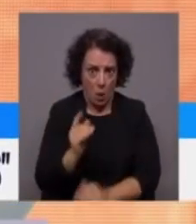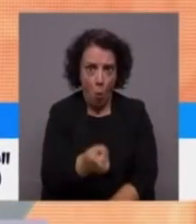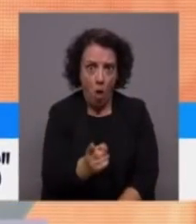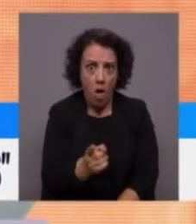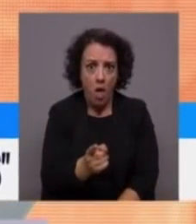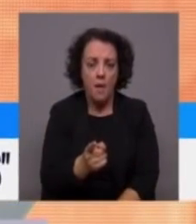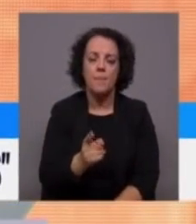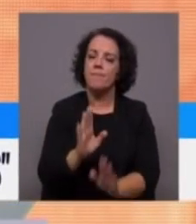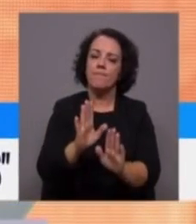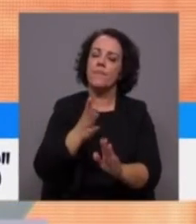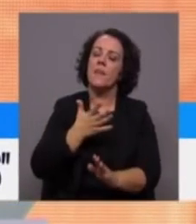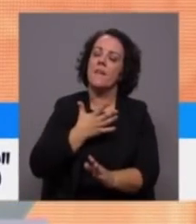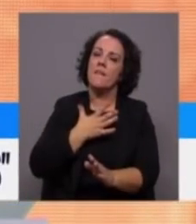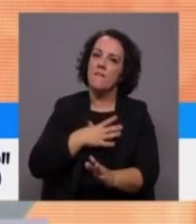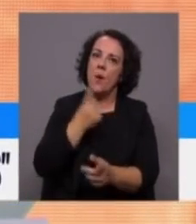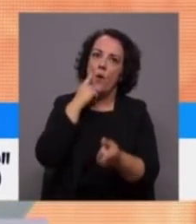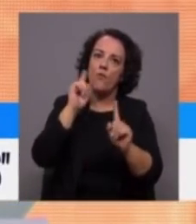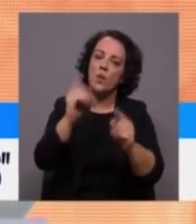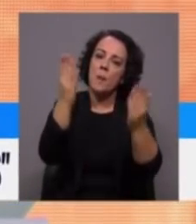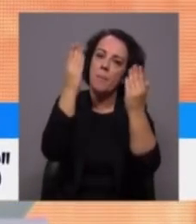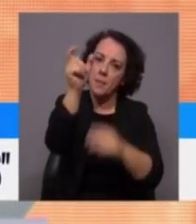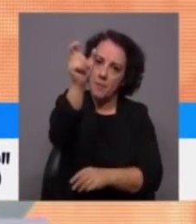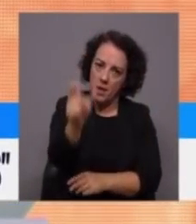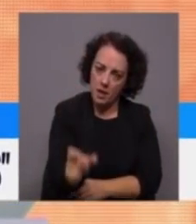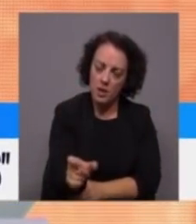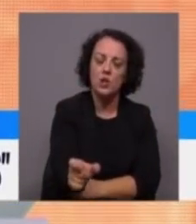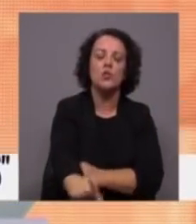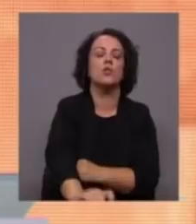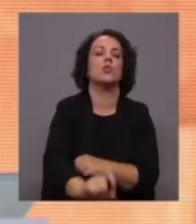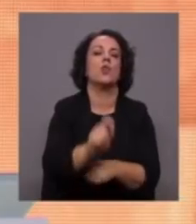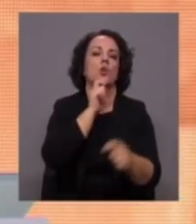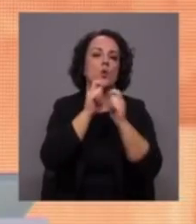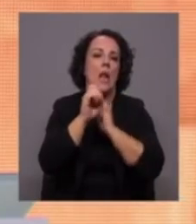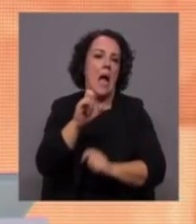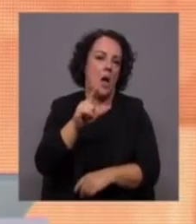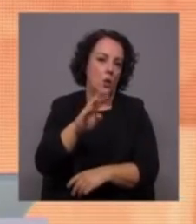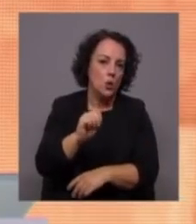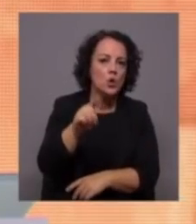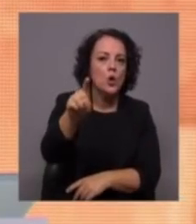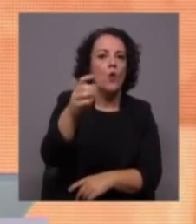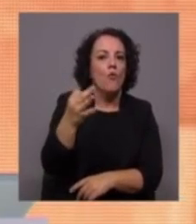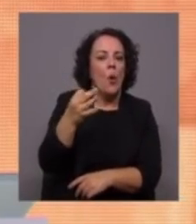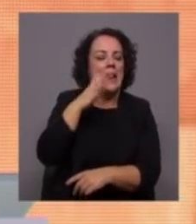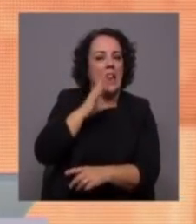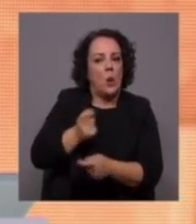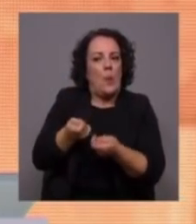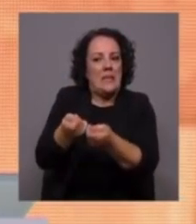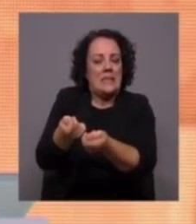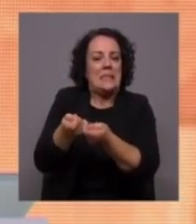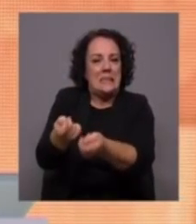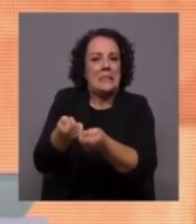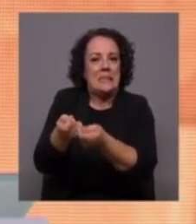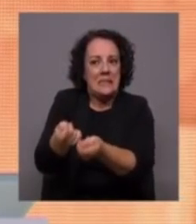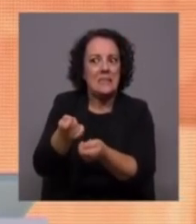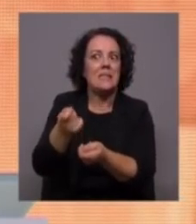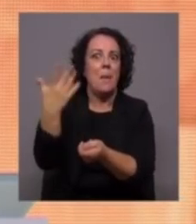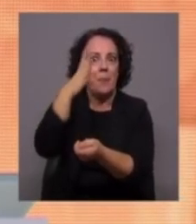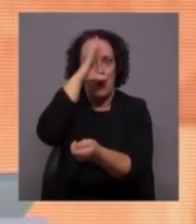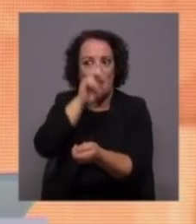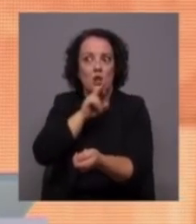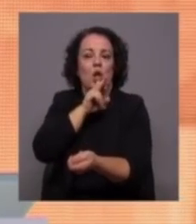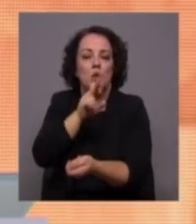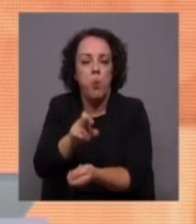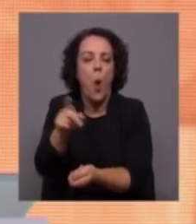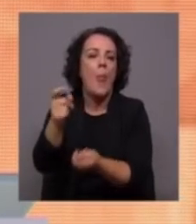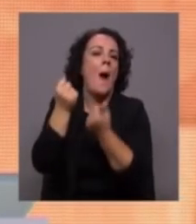queria começar para voltar a saudar o carro Daniel que voltou a tentar arrancar uma resposta ou prima em Sobral no meu trabalho pois eu sei